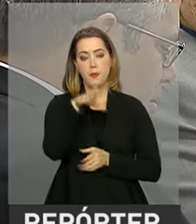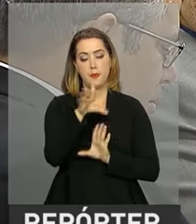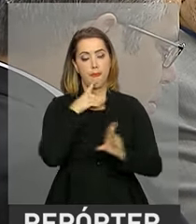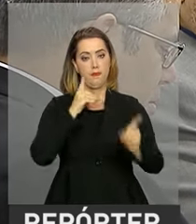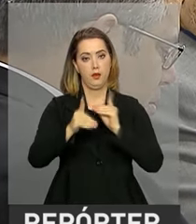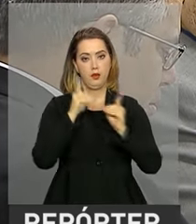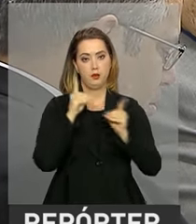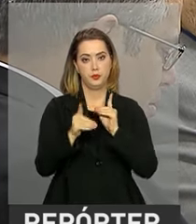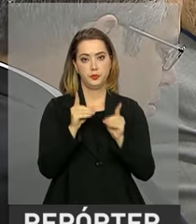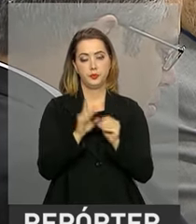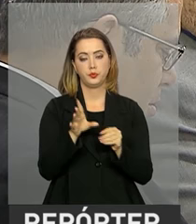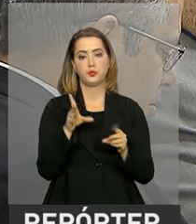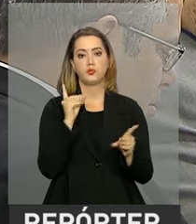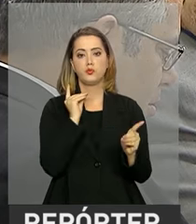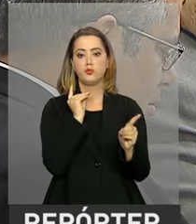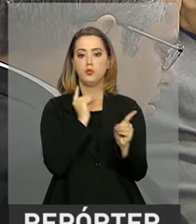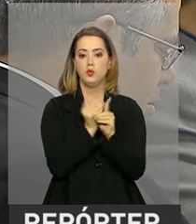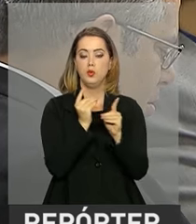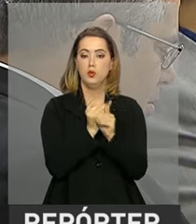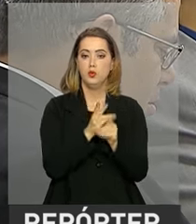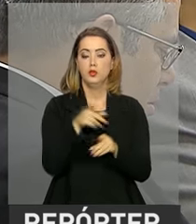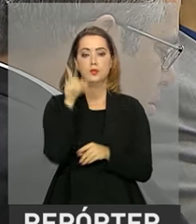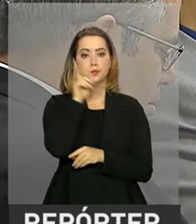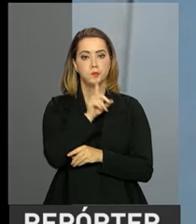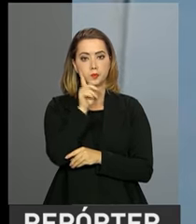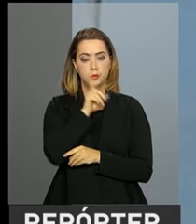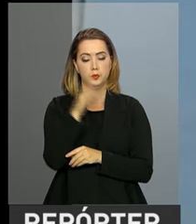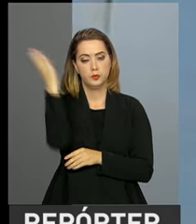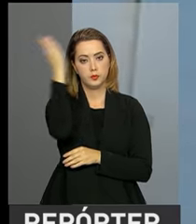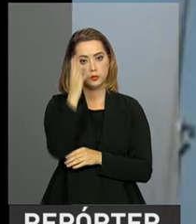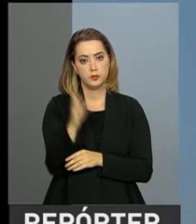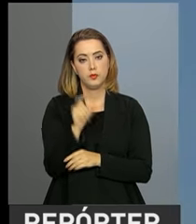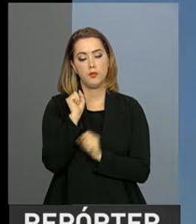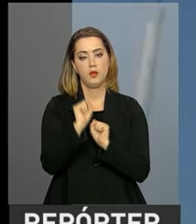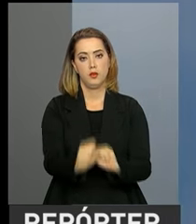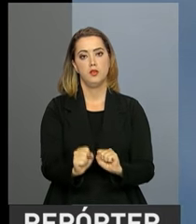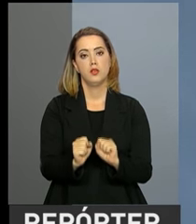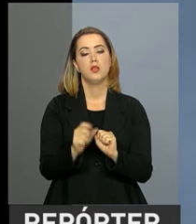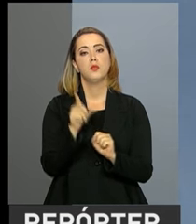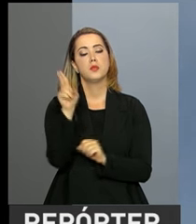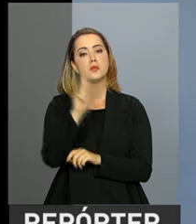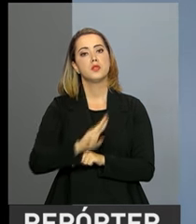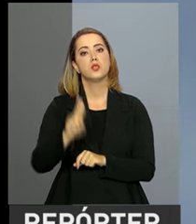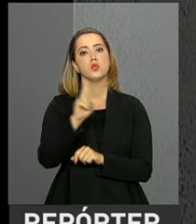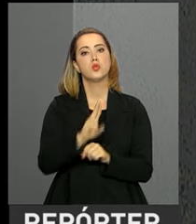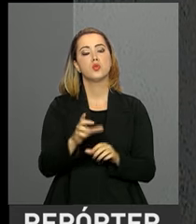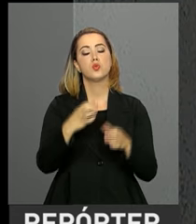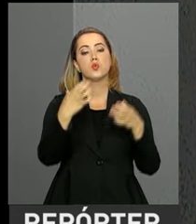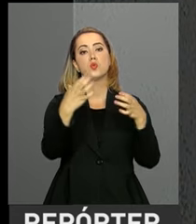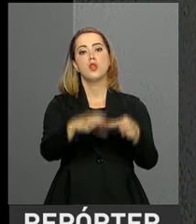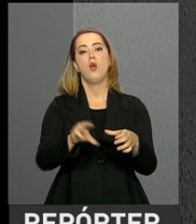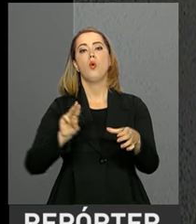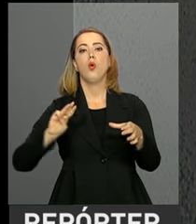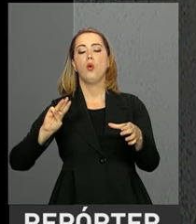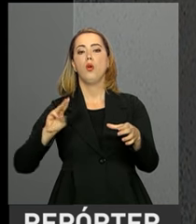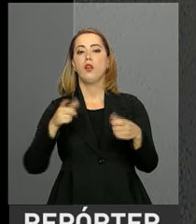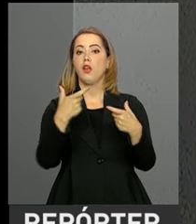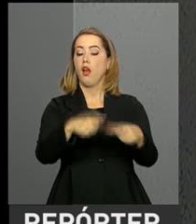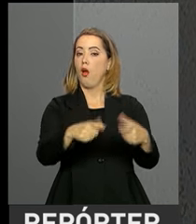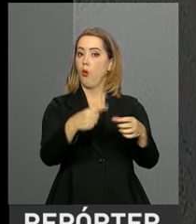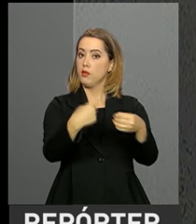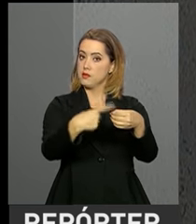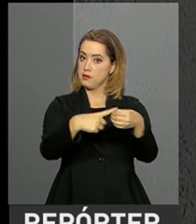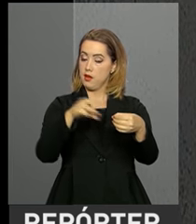da indústria de defesa dos Estados Unidos e do Brasil, a possibilidade de uso do centro de Alcântara, no Maranhão, para